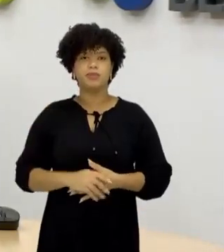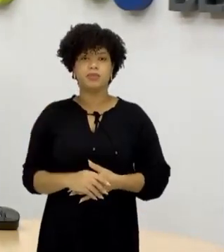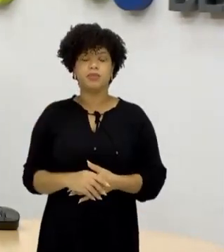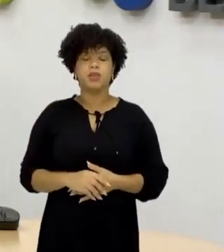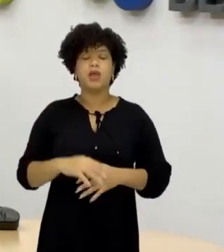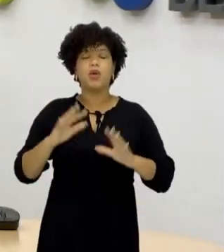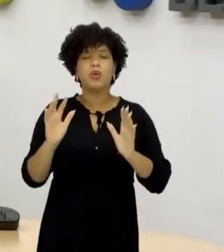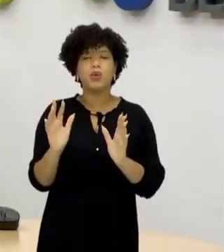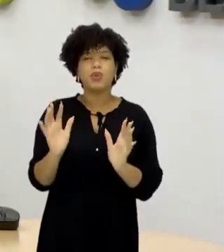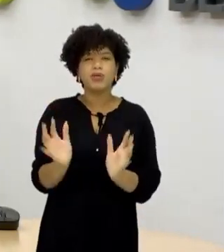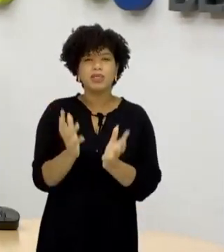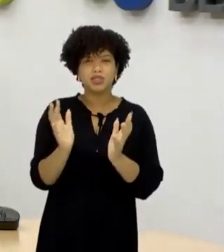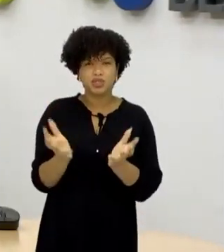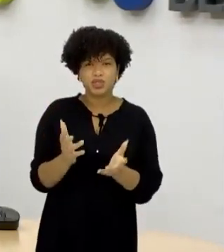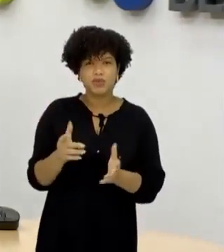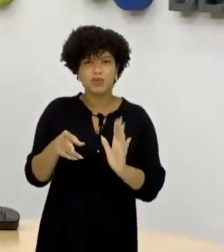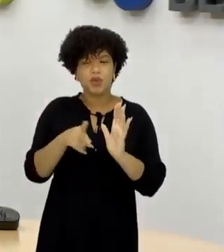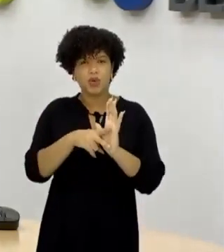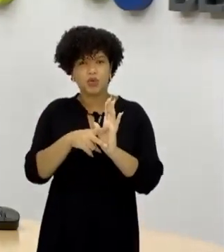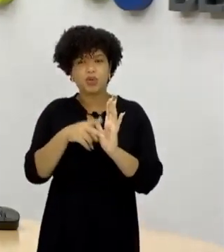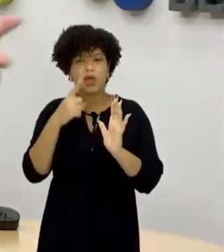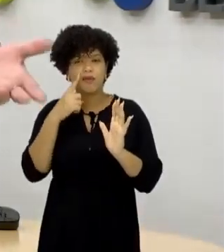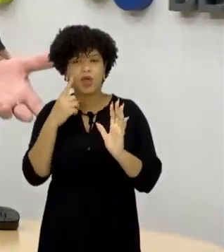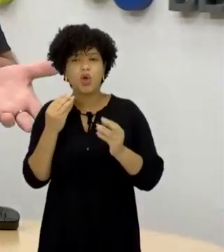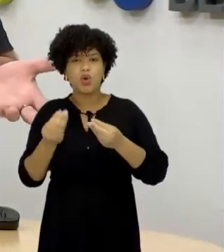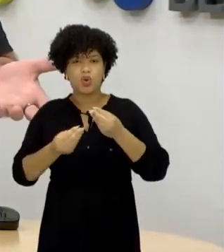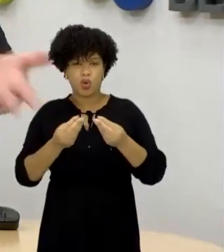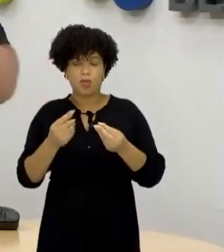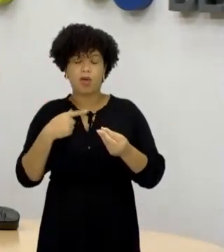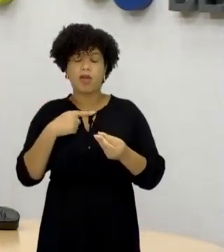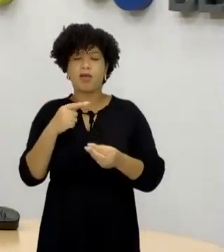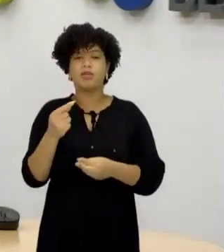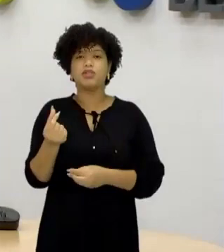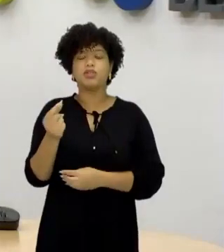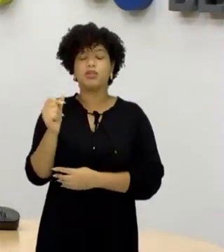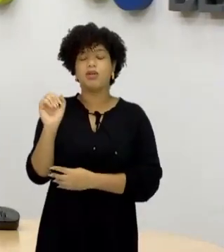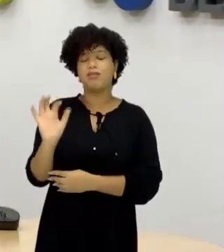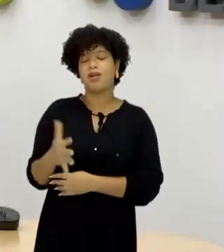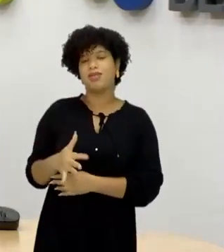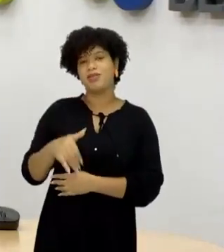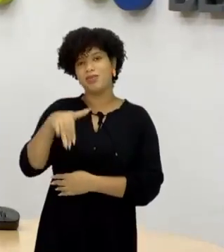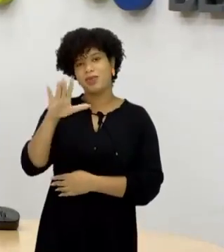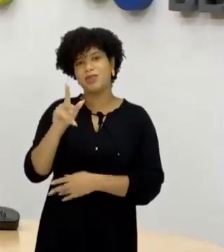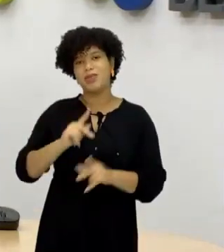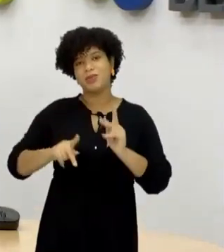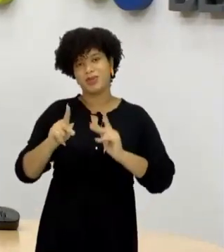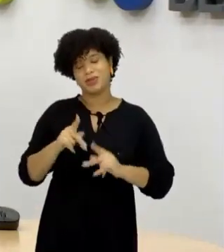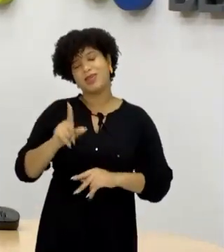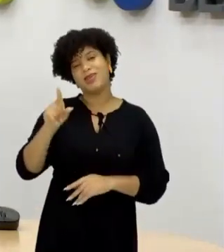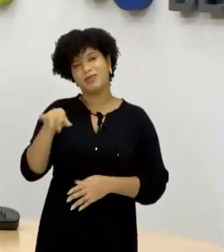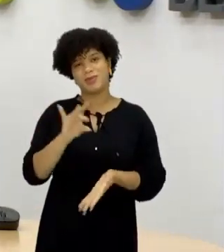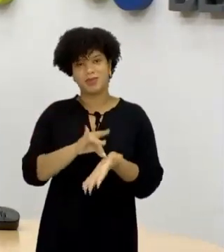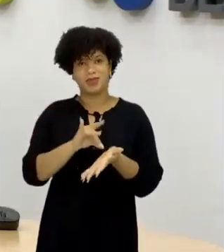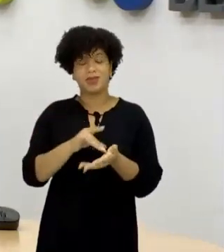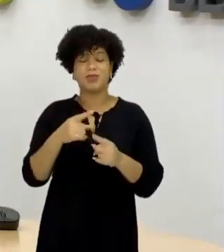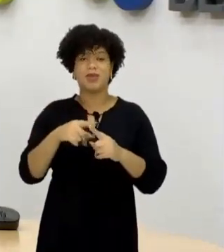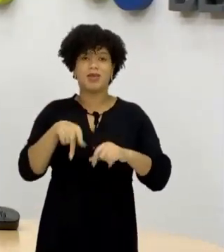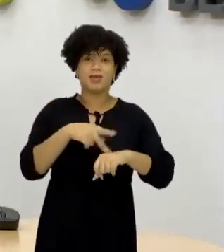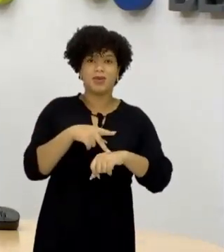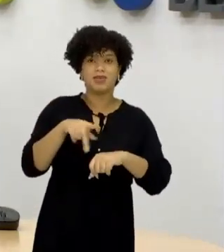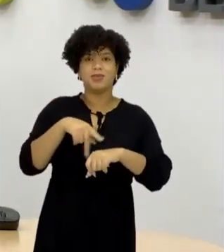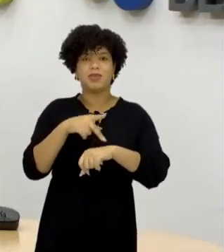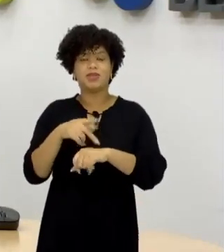incentivo para o mercado interno porque não há interesse de se vender mais barato para a população. Essa é a realidade. Então, esses países aí têm